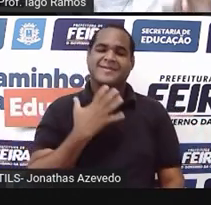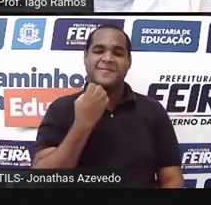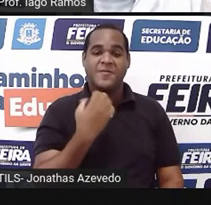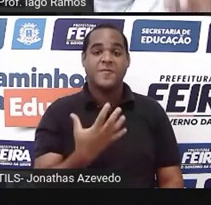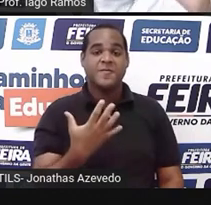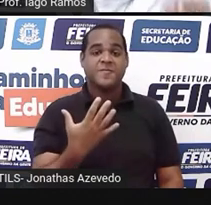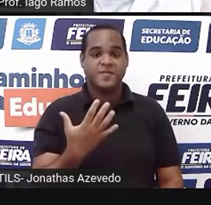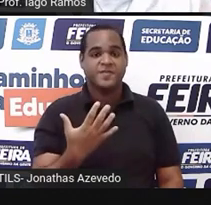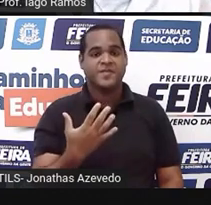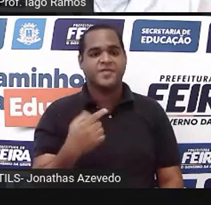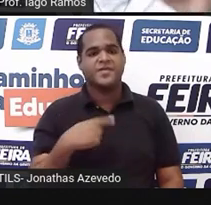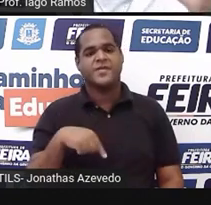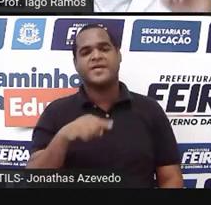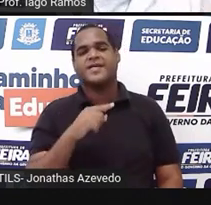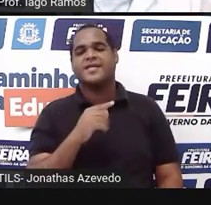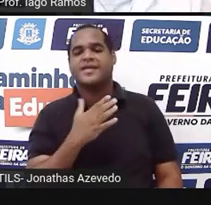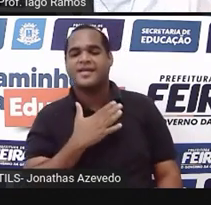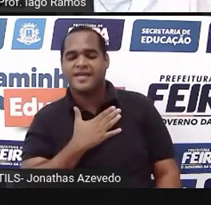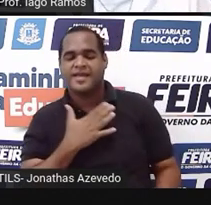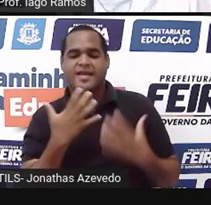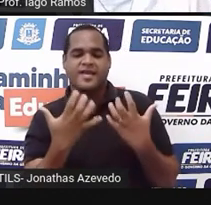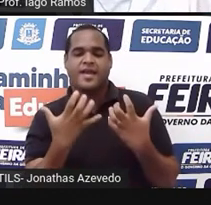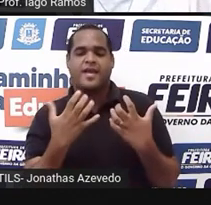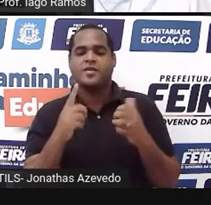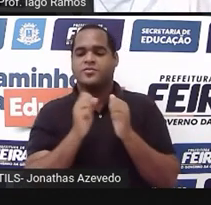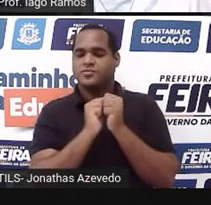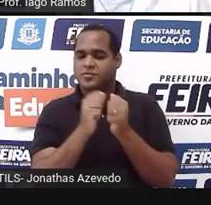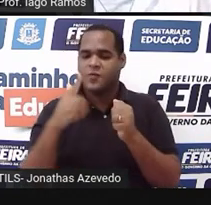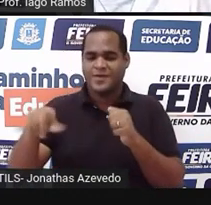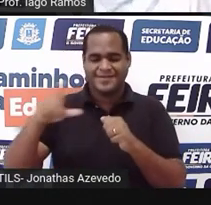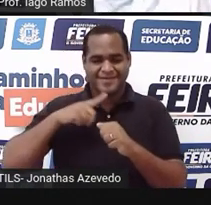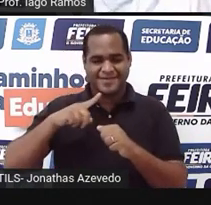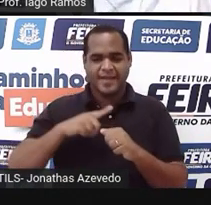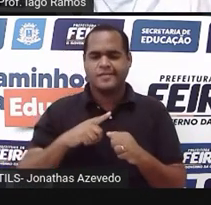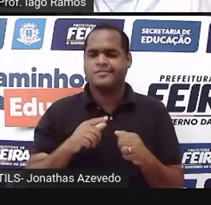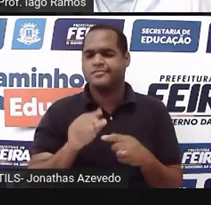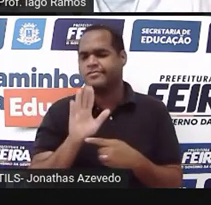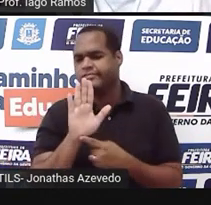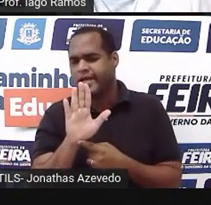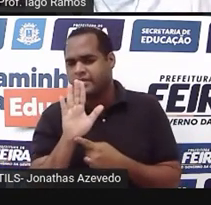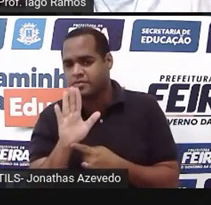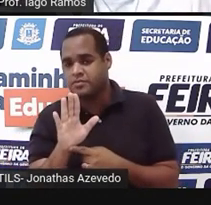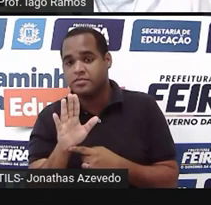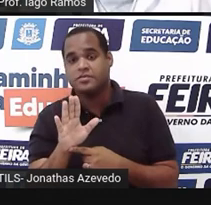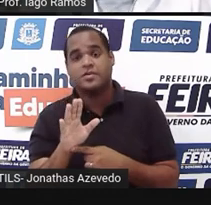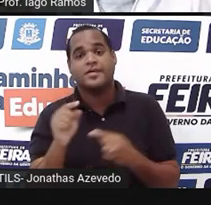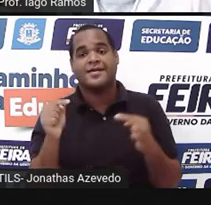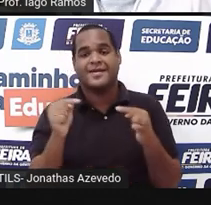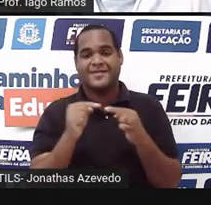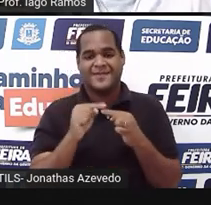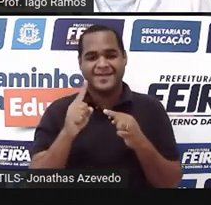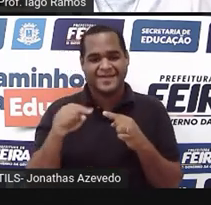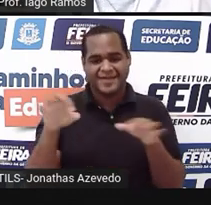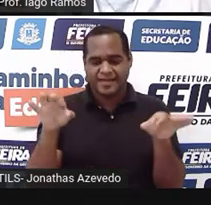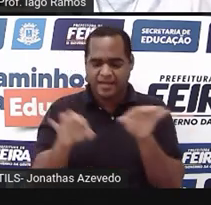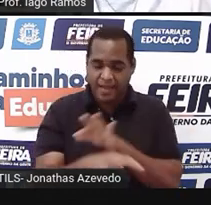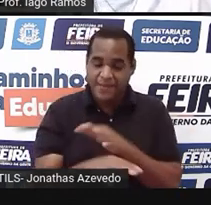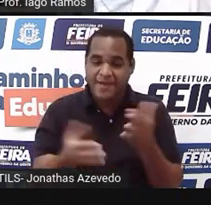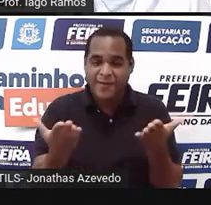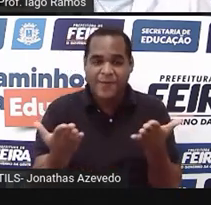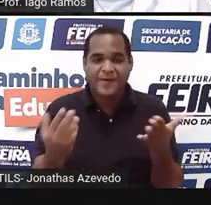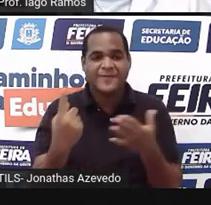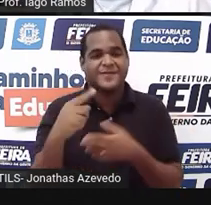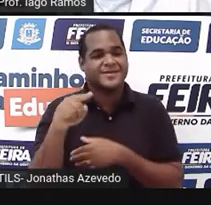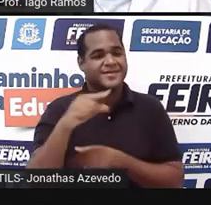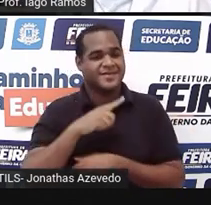queremos sim estar juntos em uma próximo ao Tá bom mas essa daqui tá bom encerro aqui a